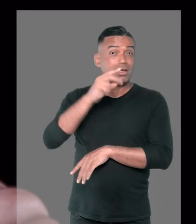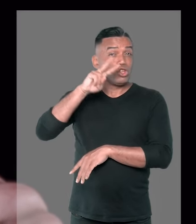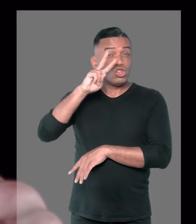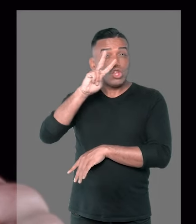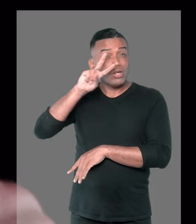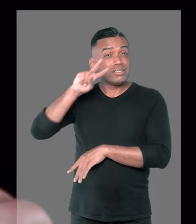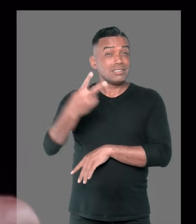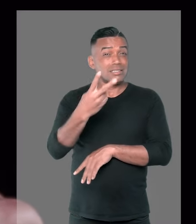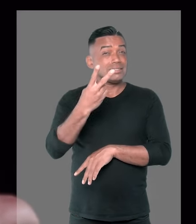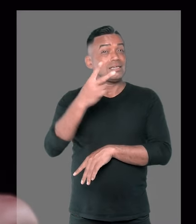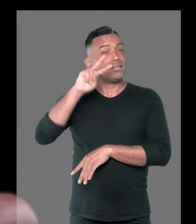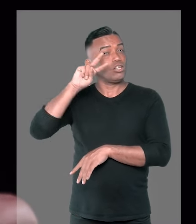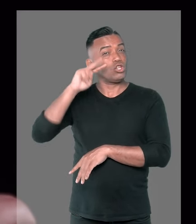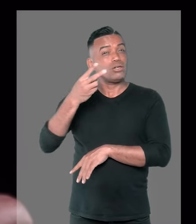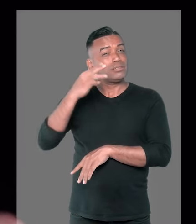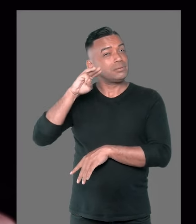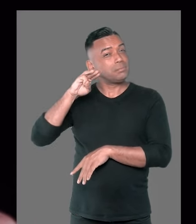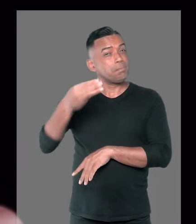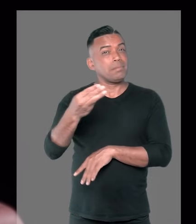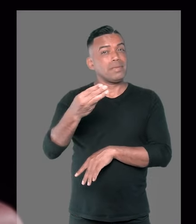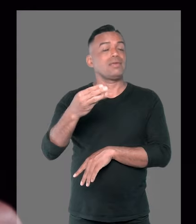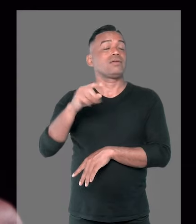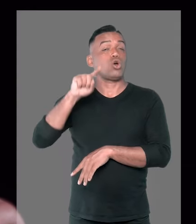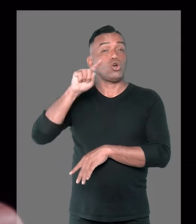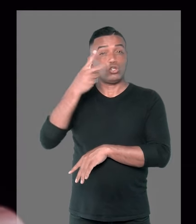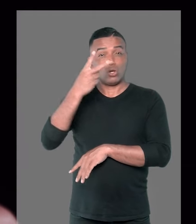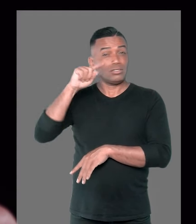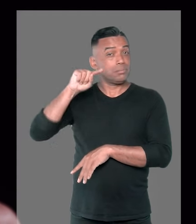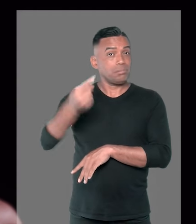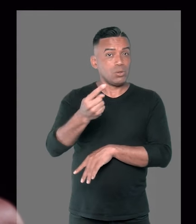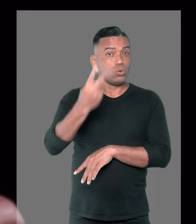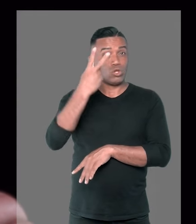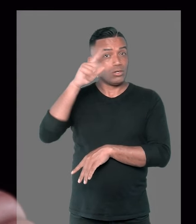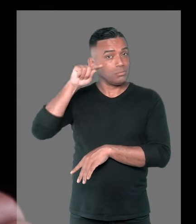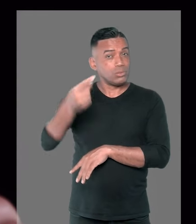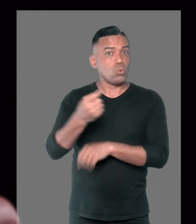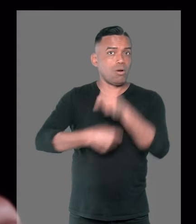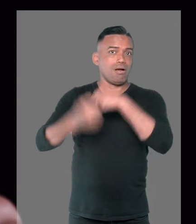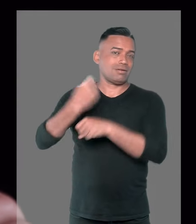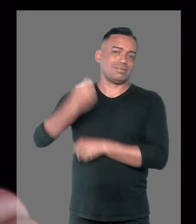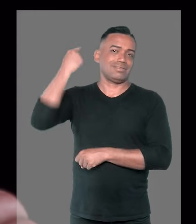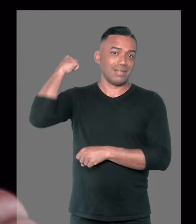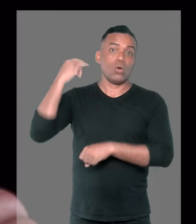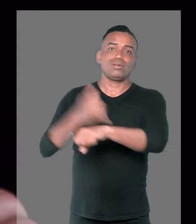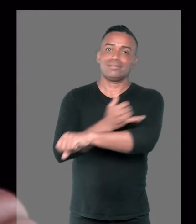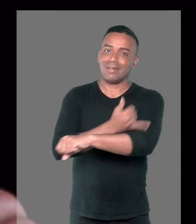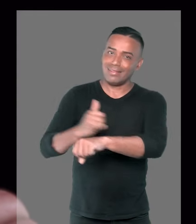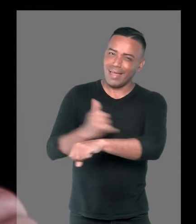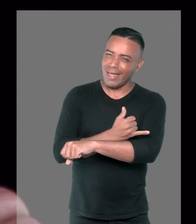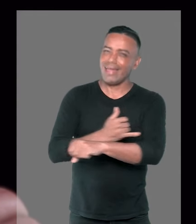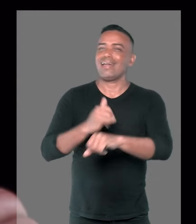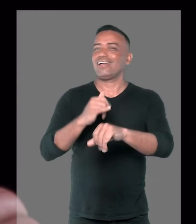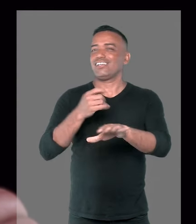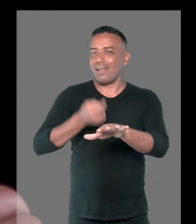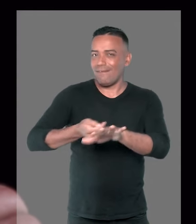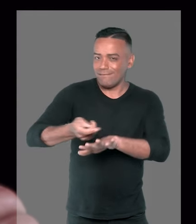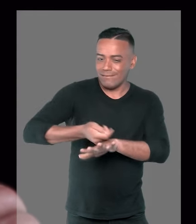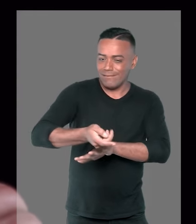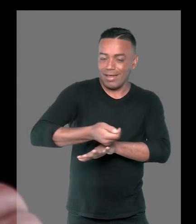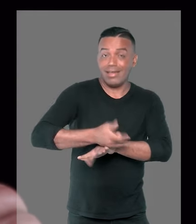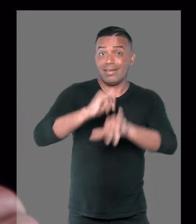então narrativas distópicas ou seja desinformação estratégica que não é